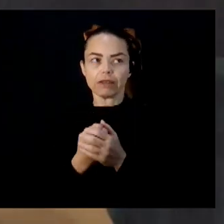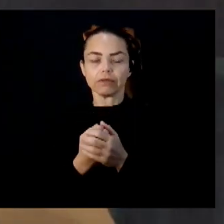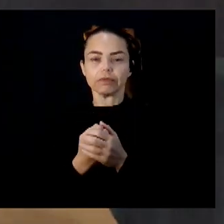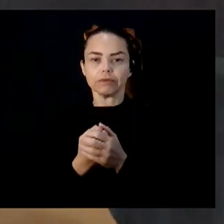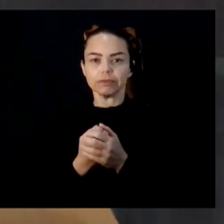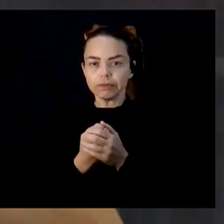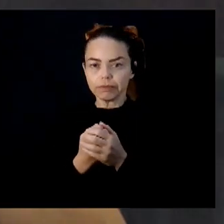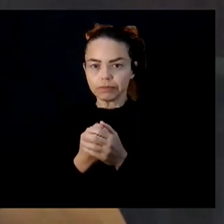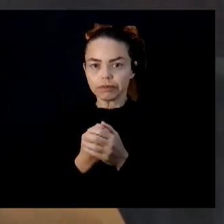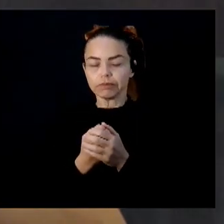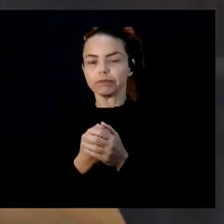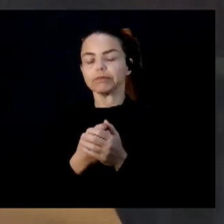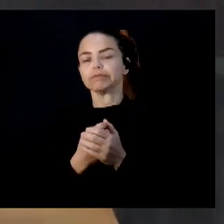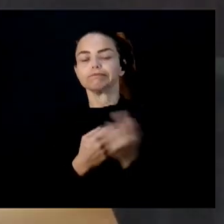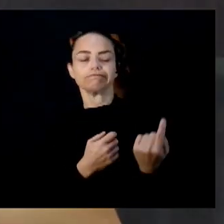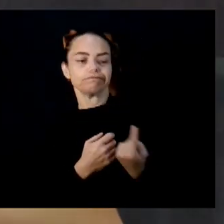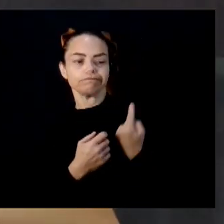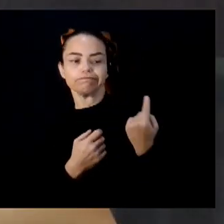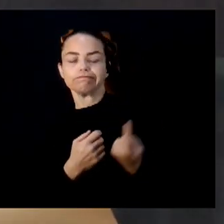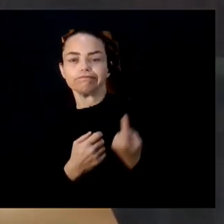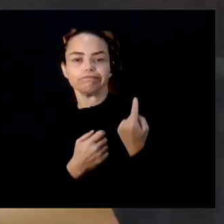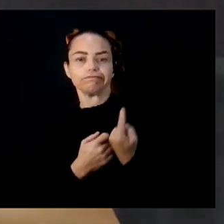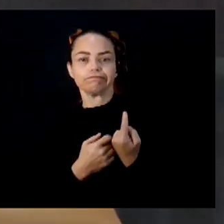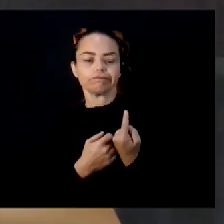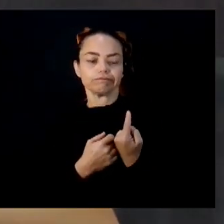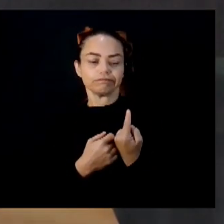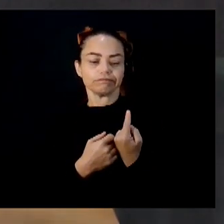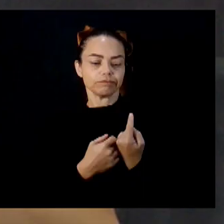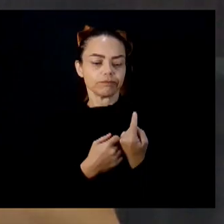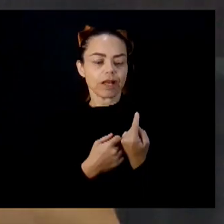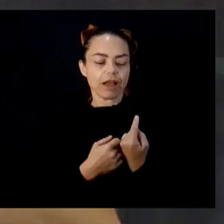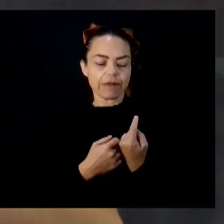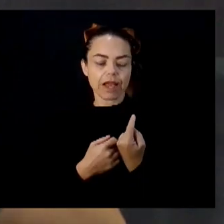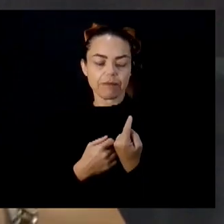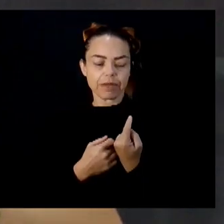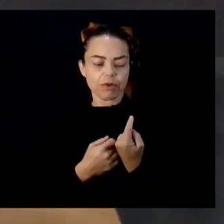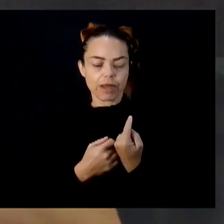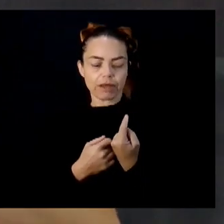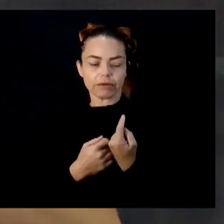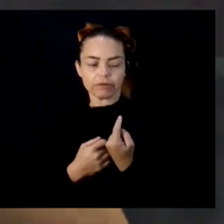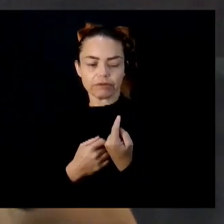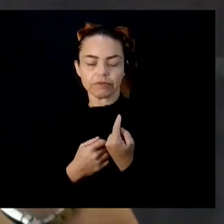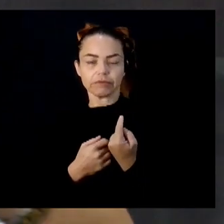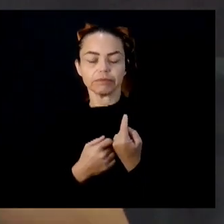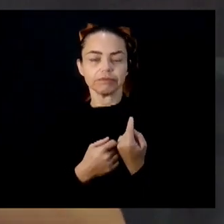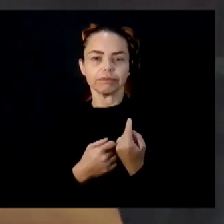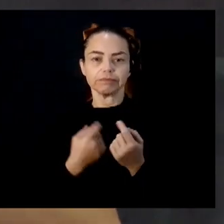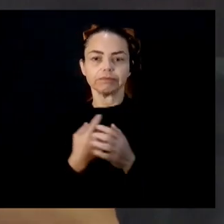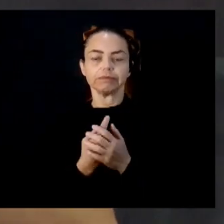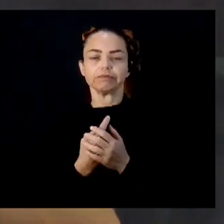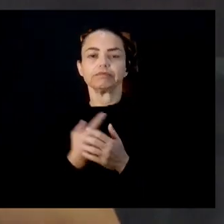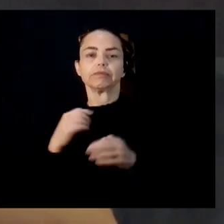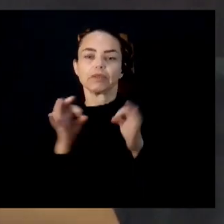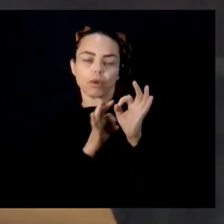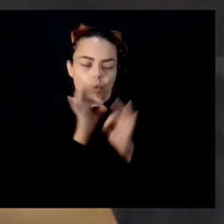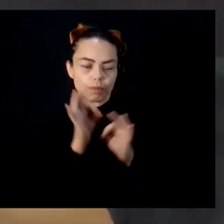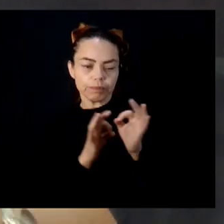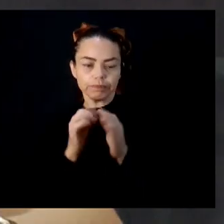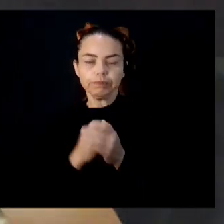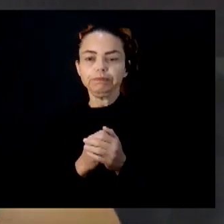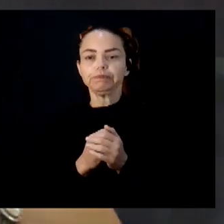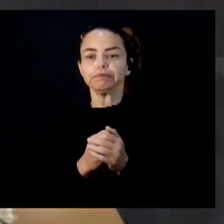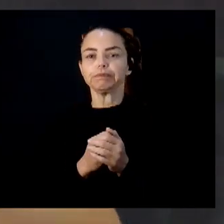Tem um isolamento, né? Tem essa rotina que a Karina falou, que é a dinâmica, vamos organizar